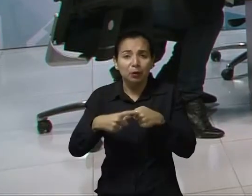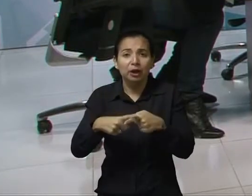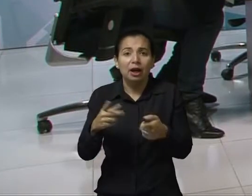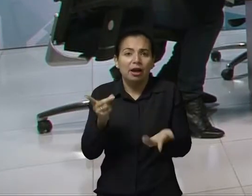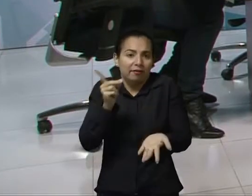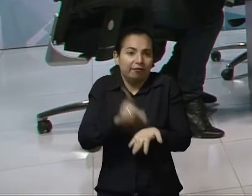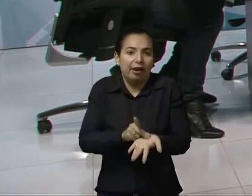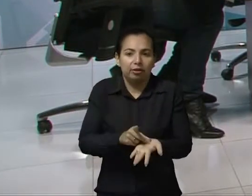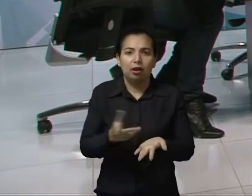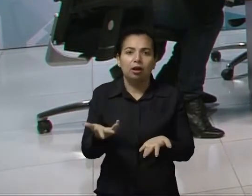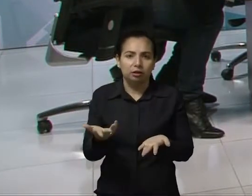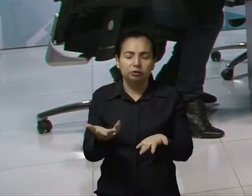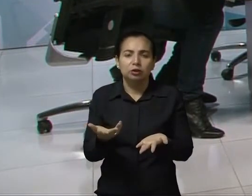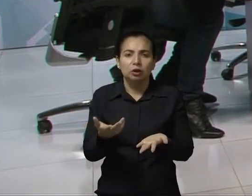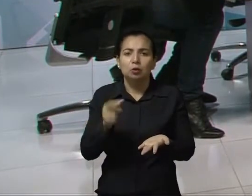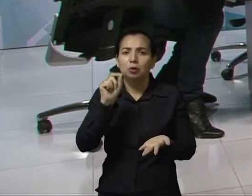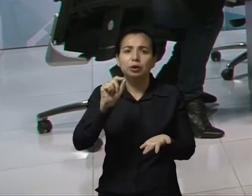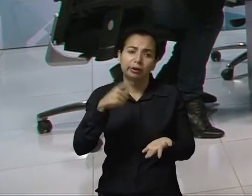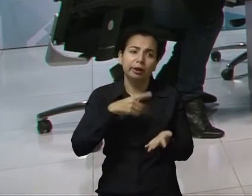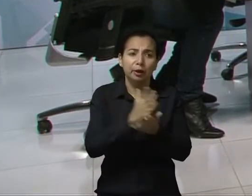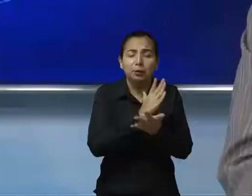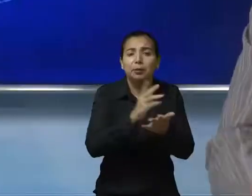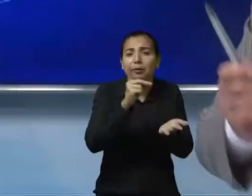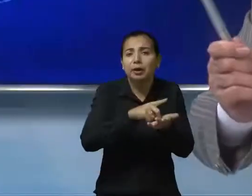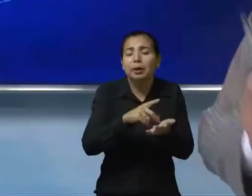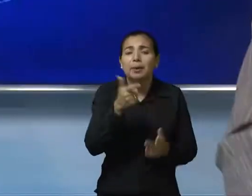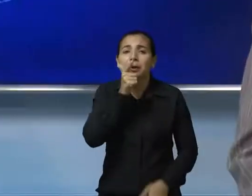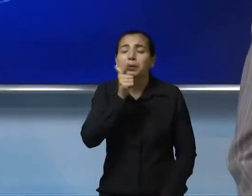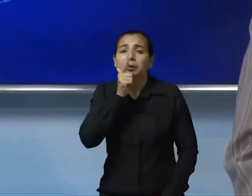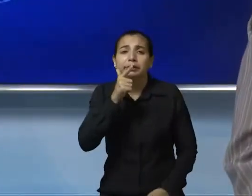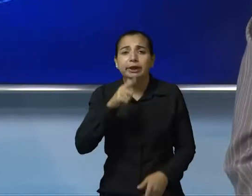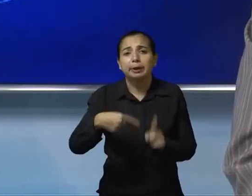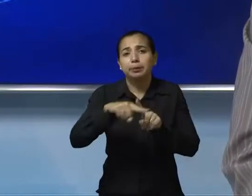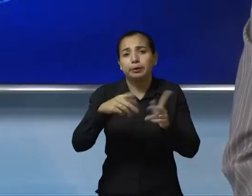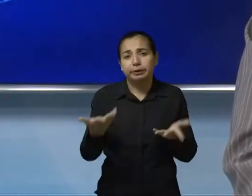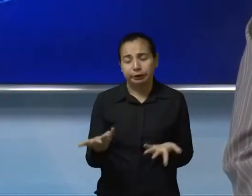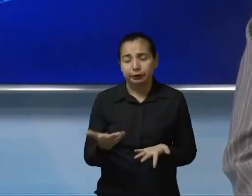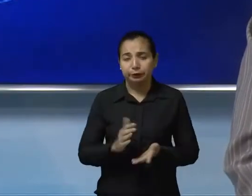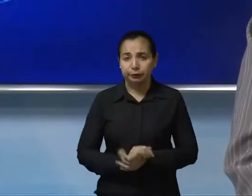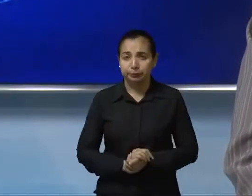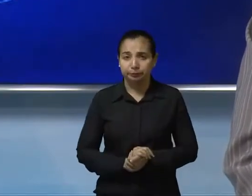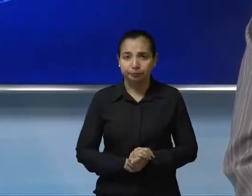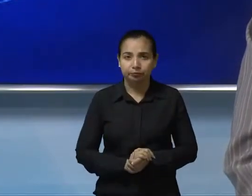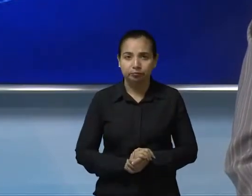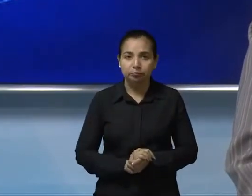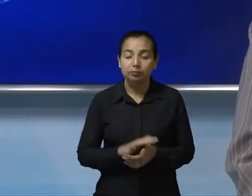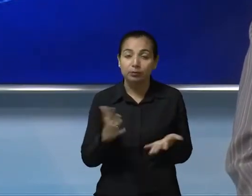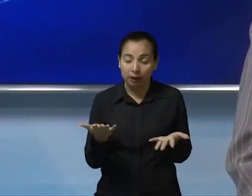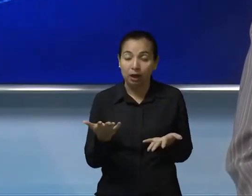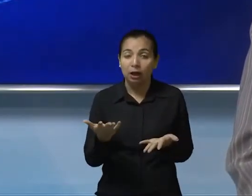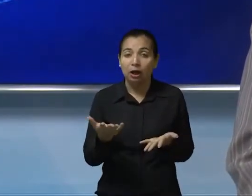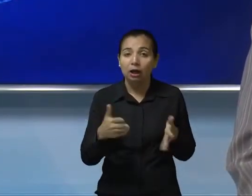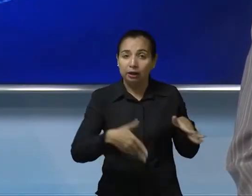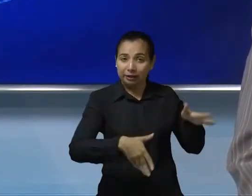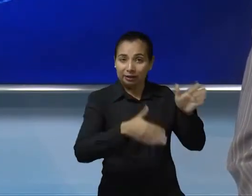verdades são outras pessoas que até não chegam a lugar nenhum, né? Ô, Cláudio, dentro do Conselho Penitenciário, como é que os